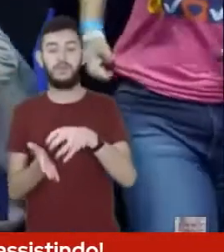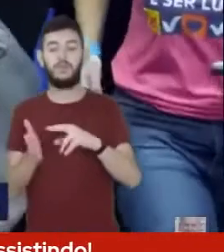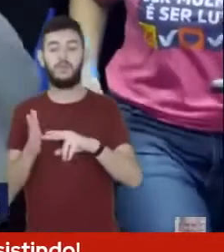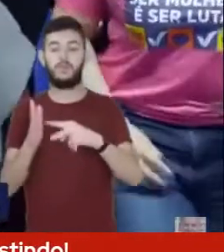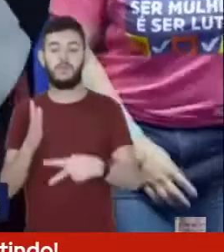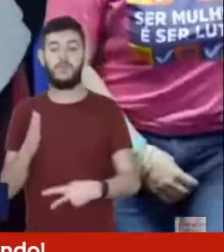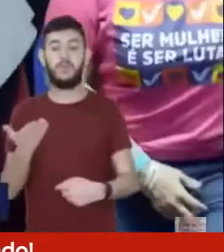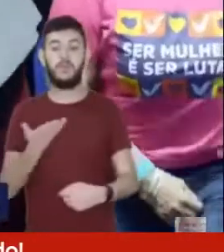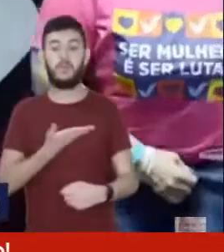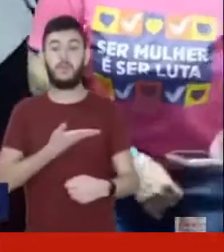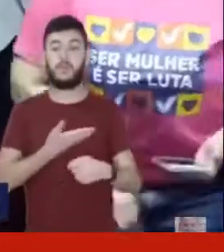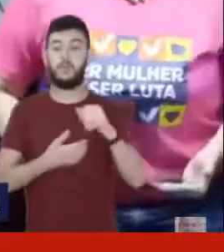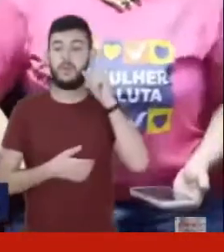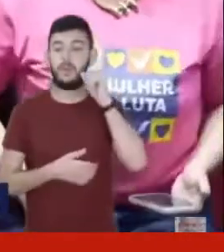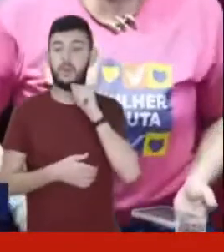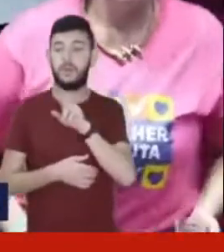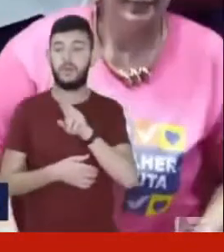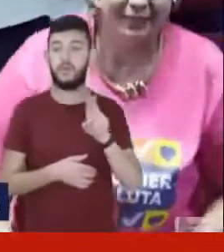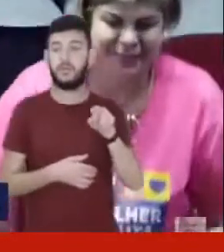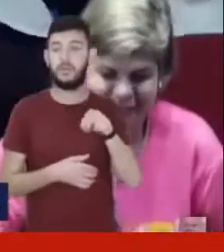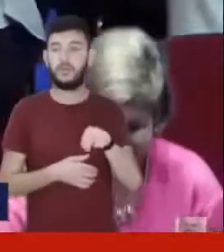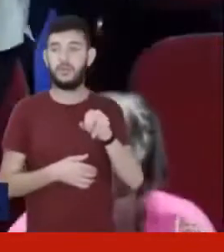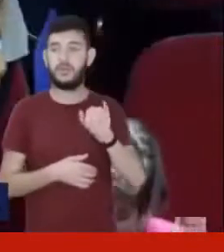de Almeida.